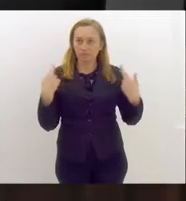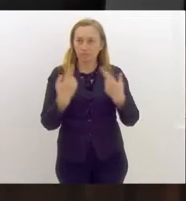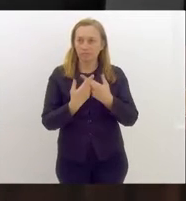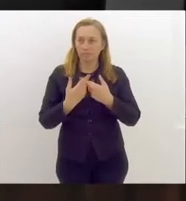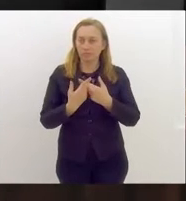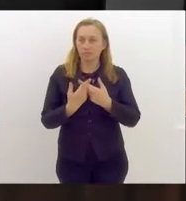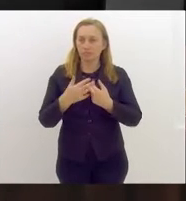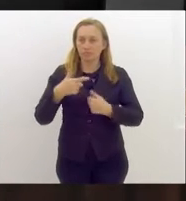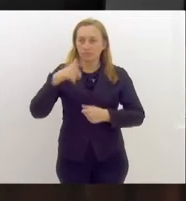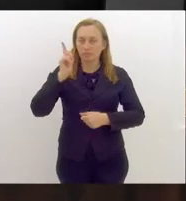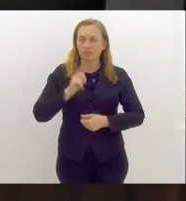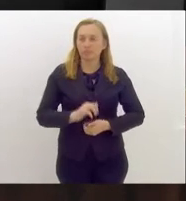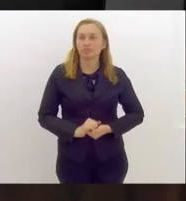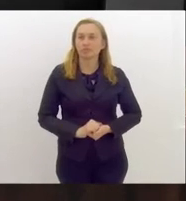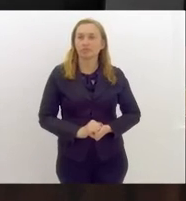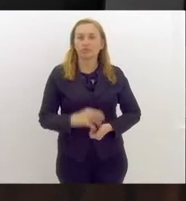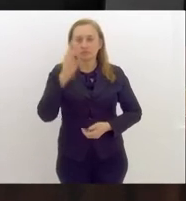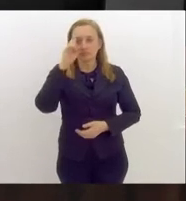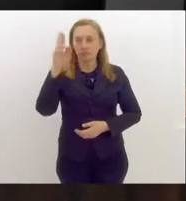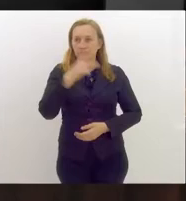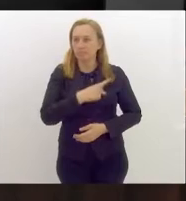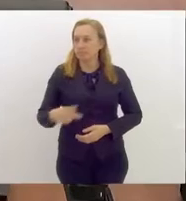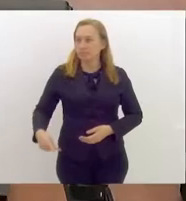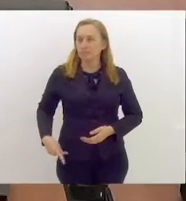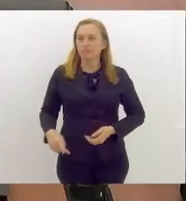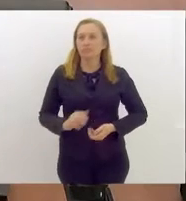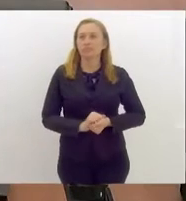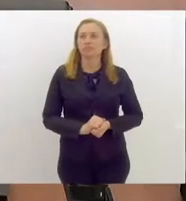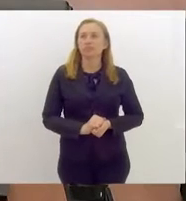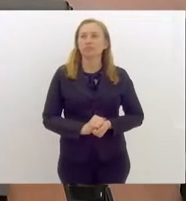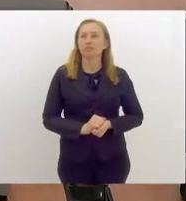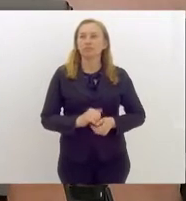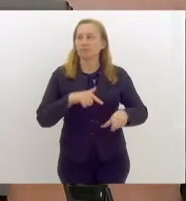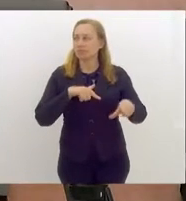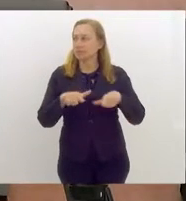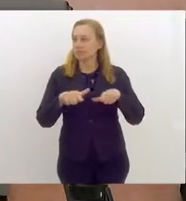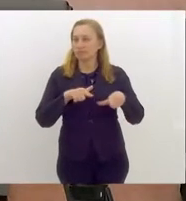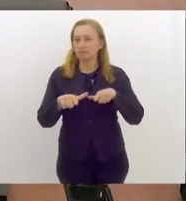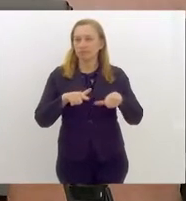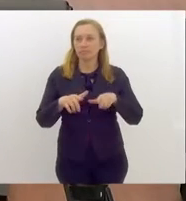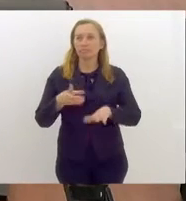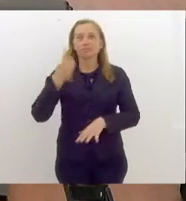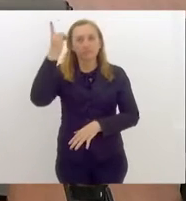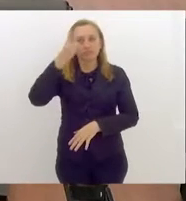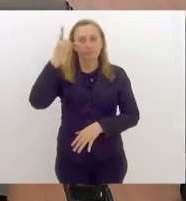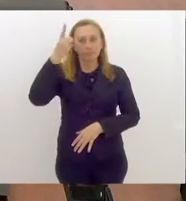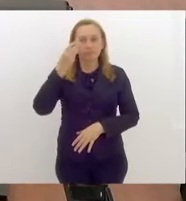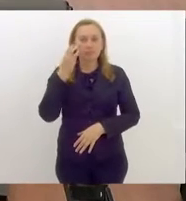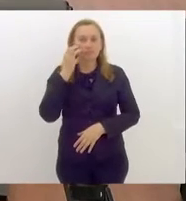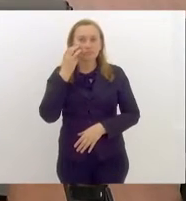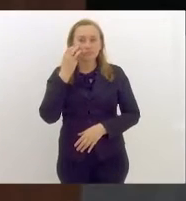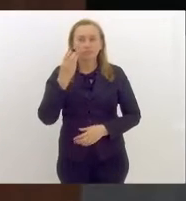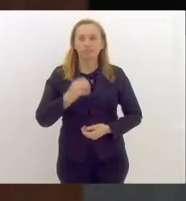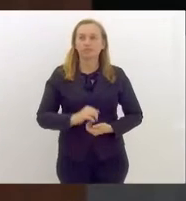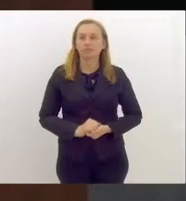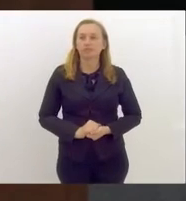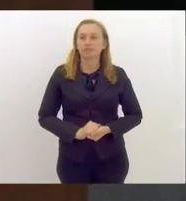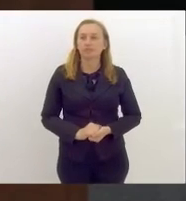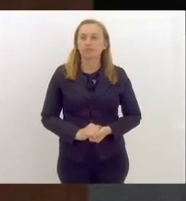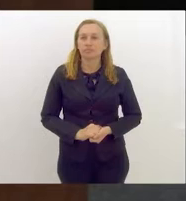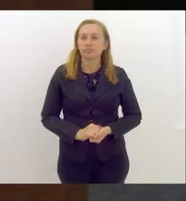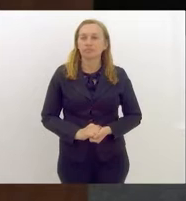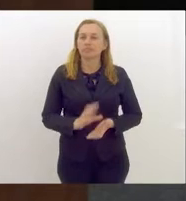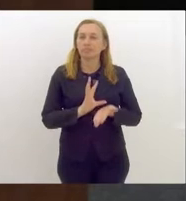sessão anterior senhor presidente em exercício Deputado waldeck Carneiro